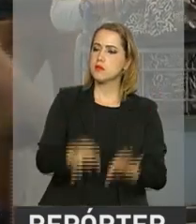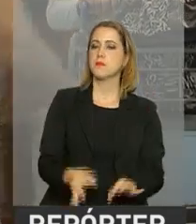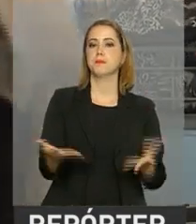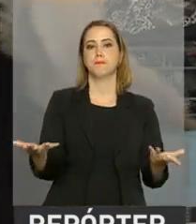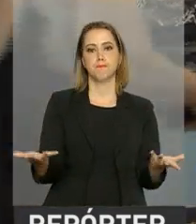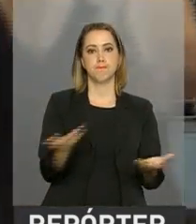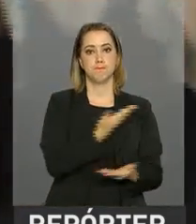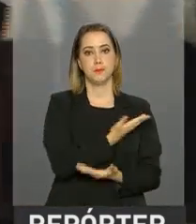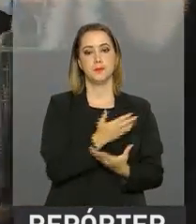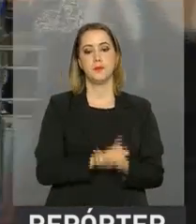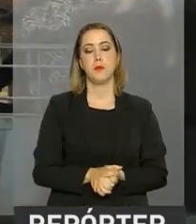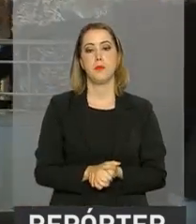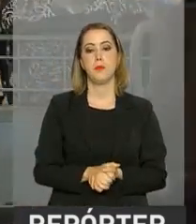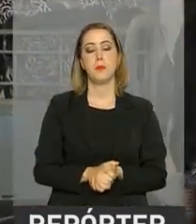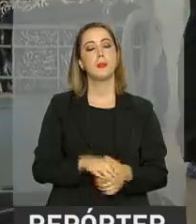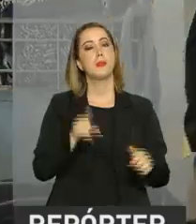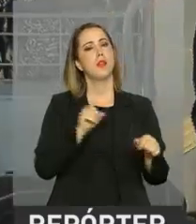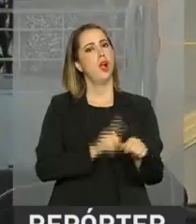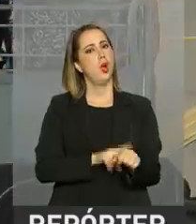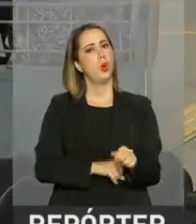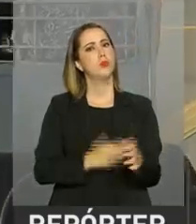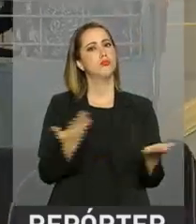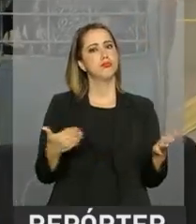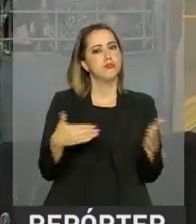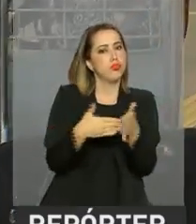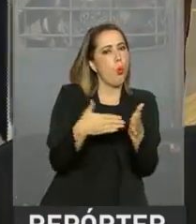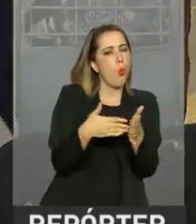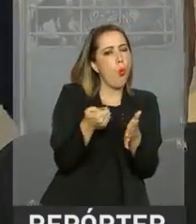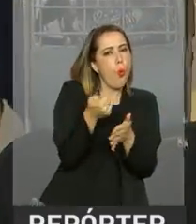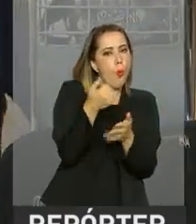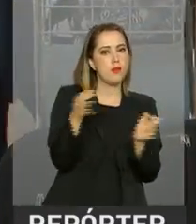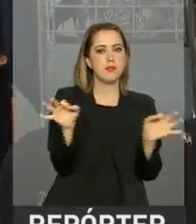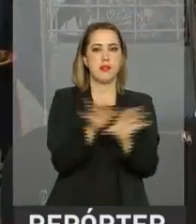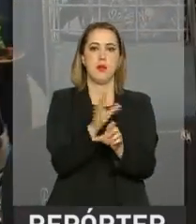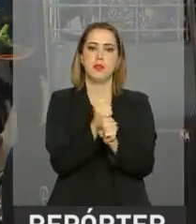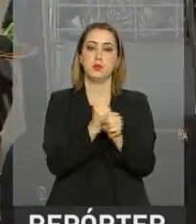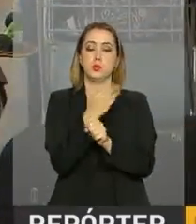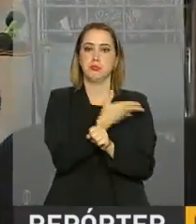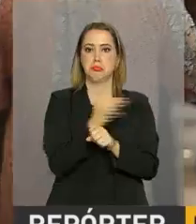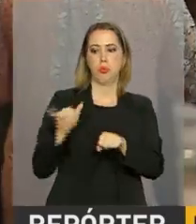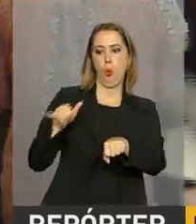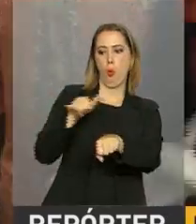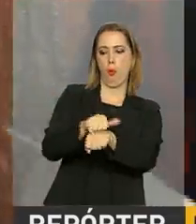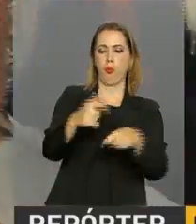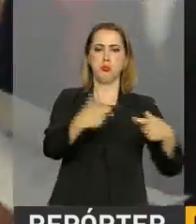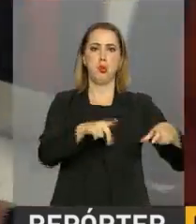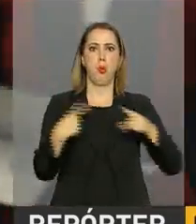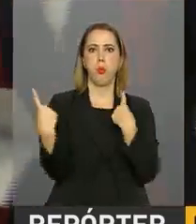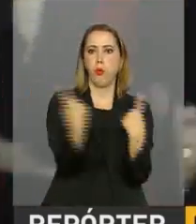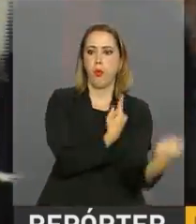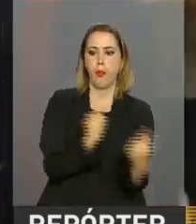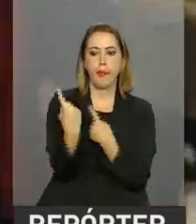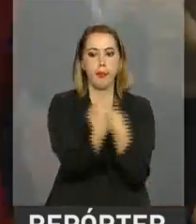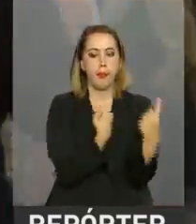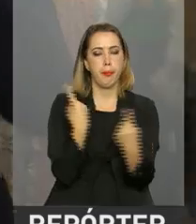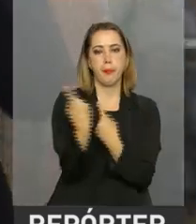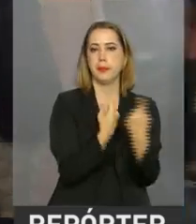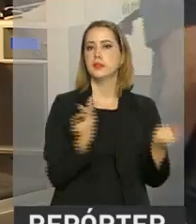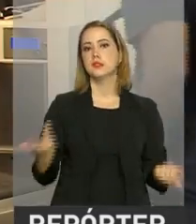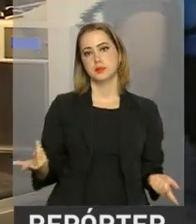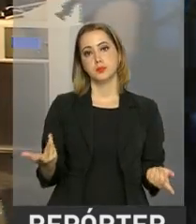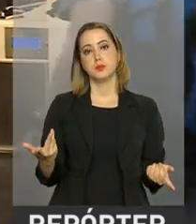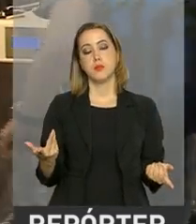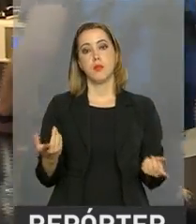passageiro em tempos de fim de ano os aeroportos ficam assim lotados pessoas chegando e saindo a todo